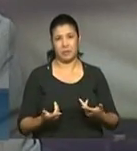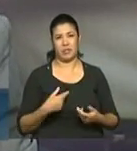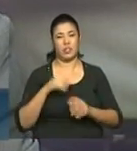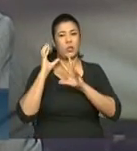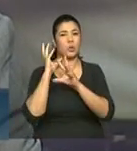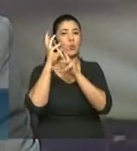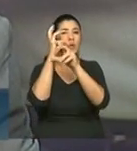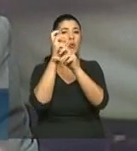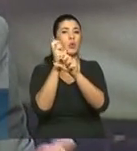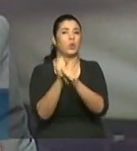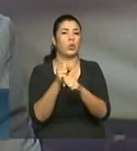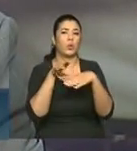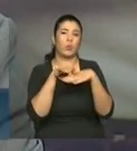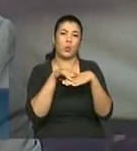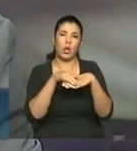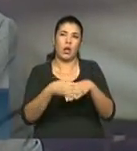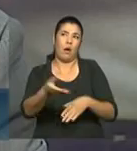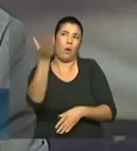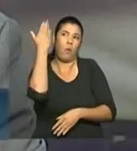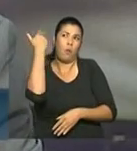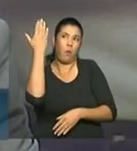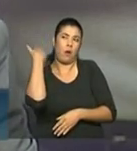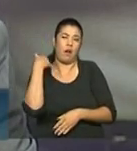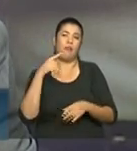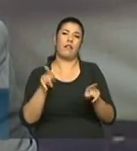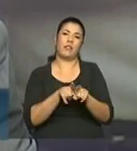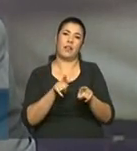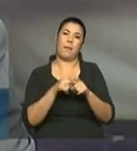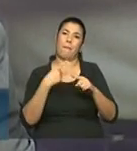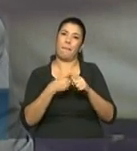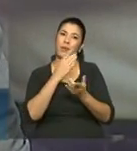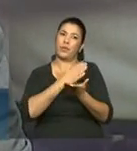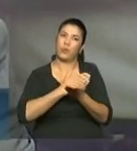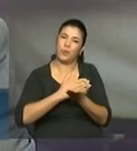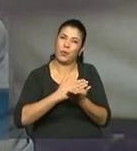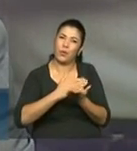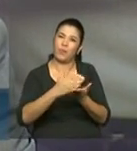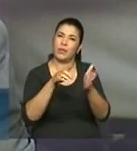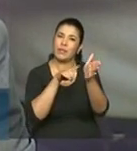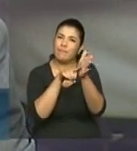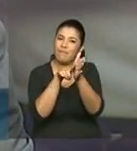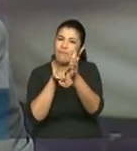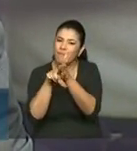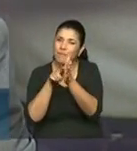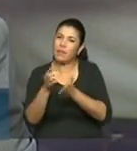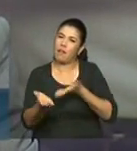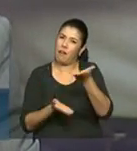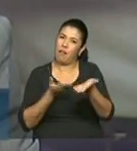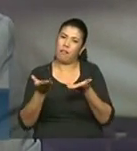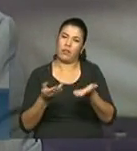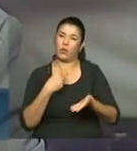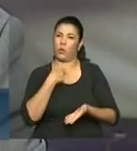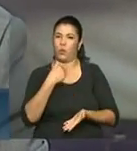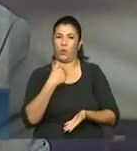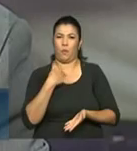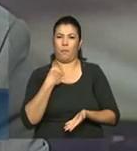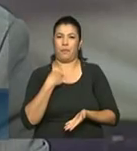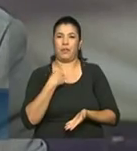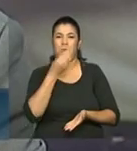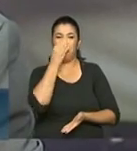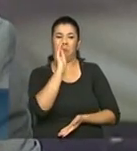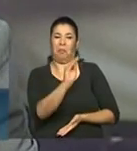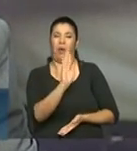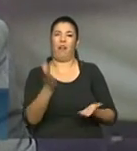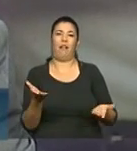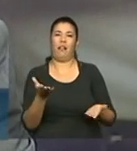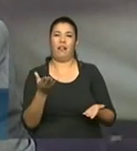história que está ficando para trás graças à capacidade diagnóstica e tratamento, mas precisa diagnosticar e tratar, não pode ser